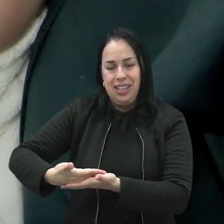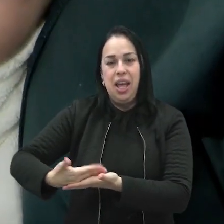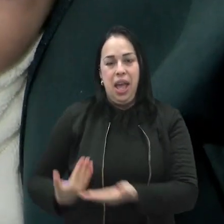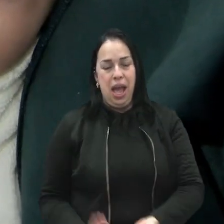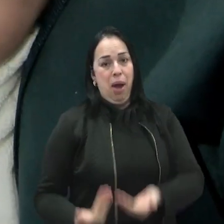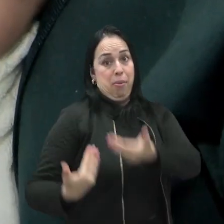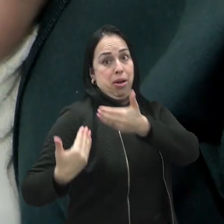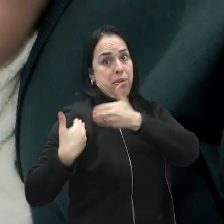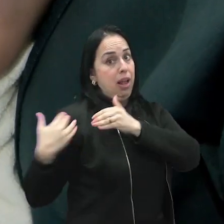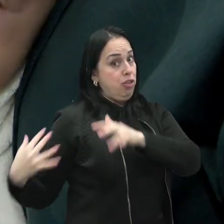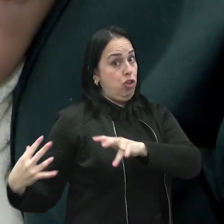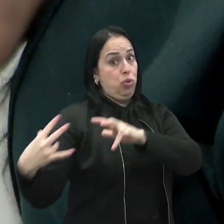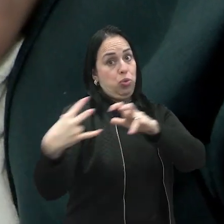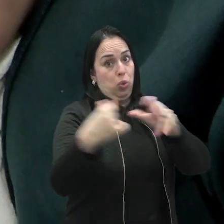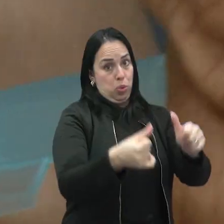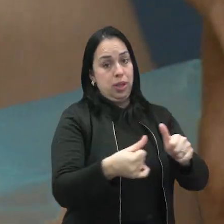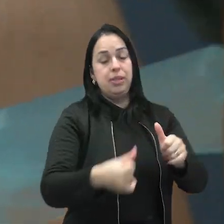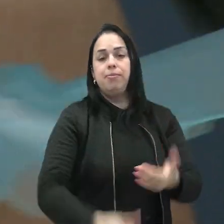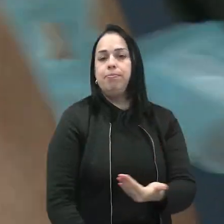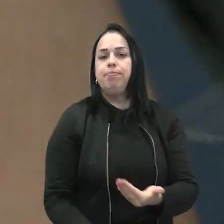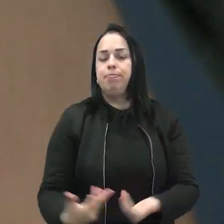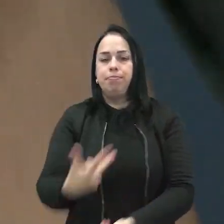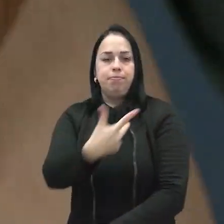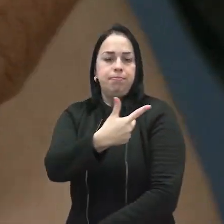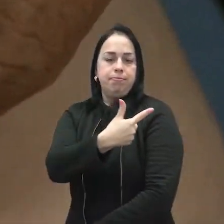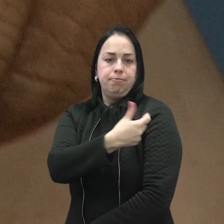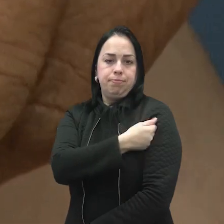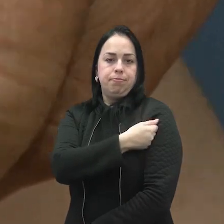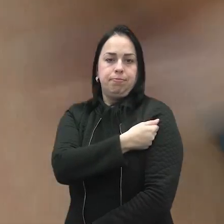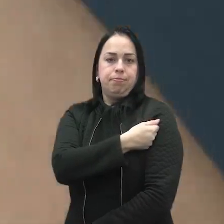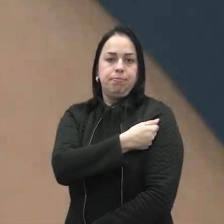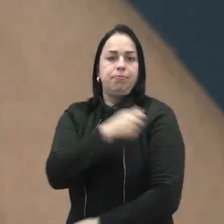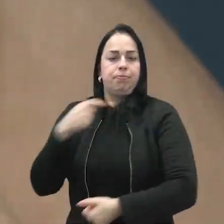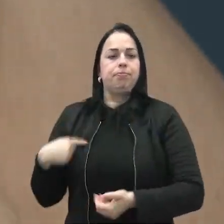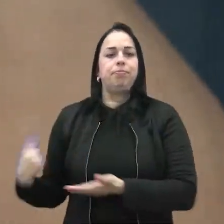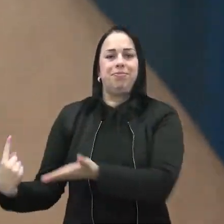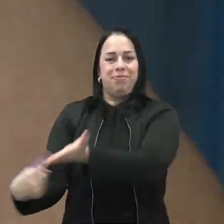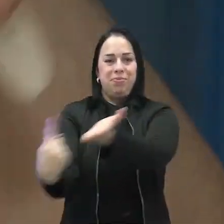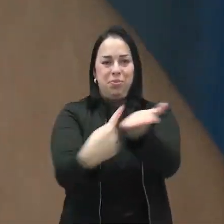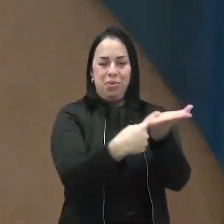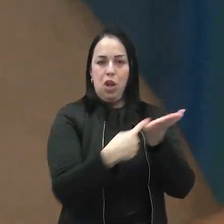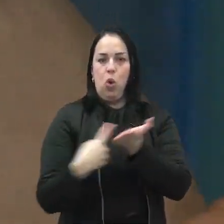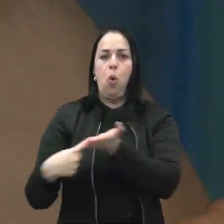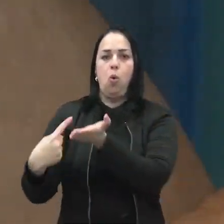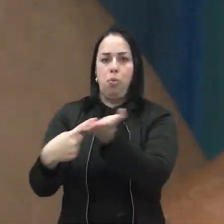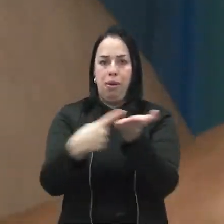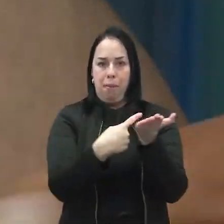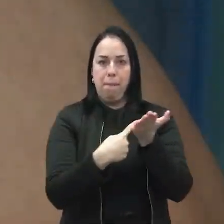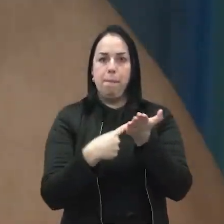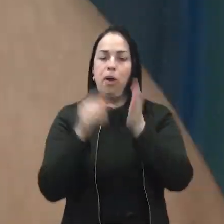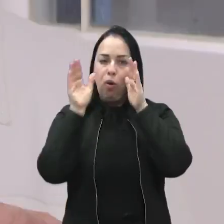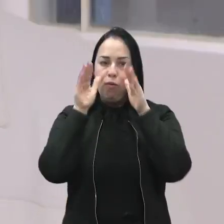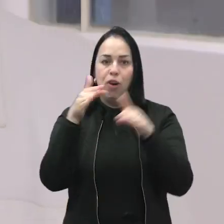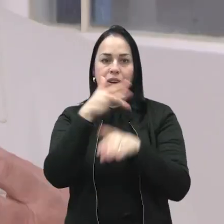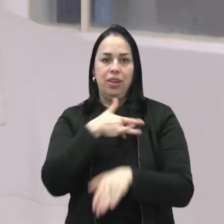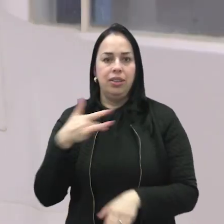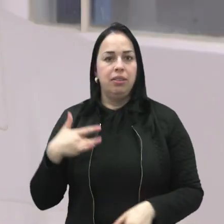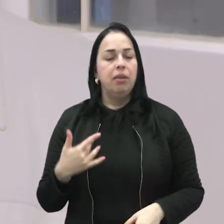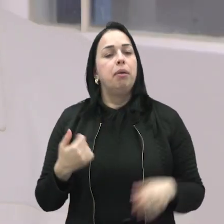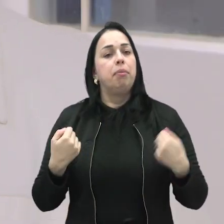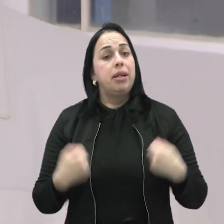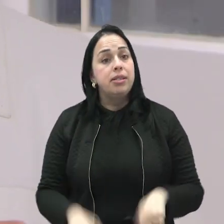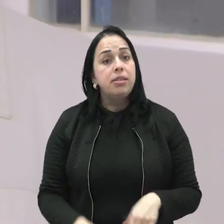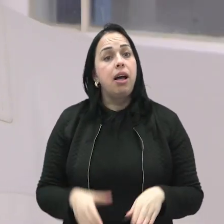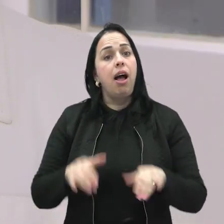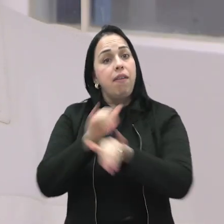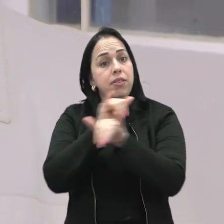é um compromisso de todos. A vacinação é um pacto coletivo pela saúde. A gente precisa